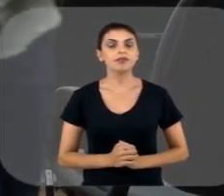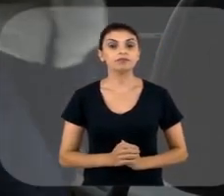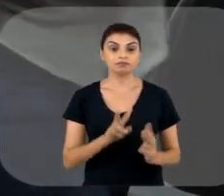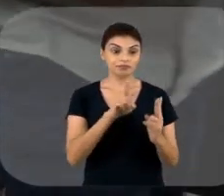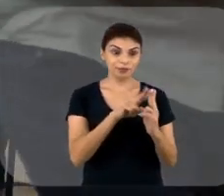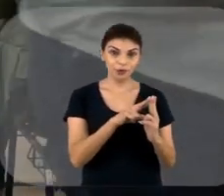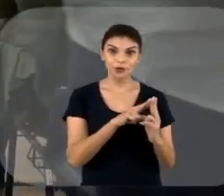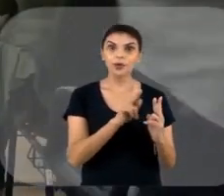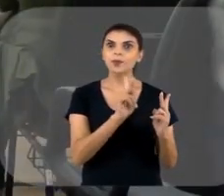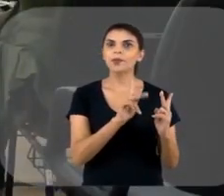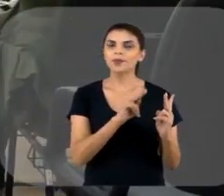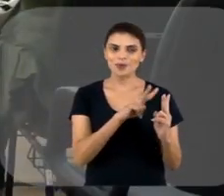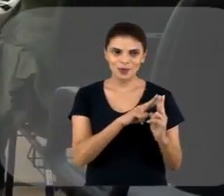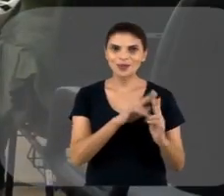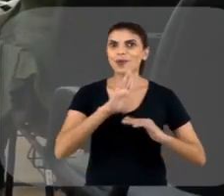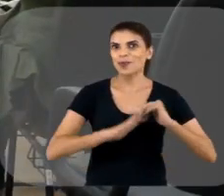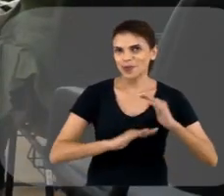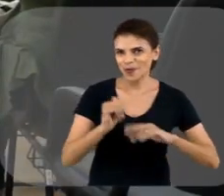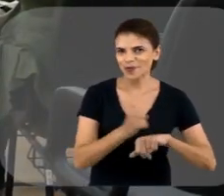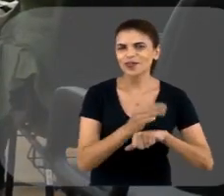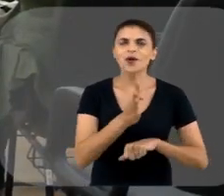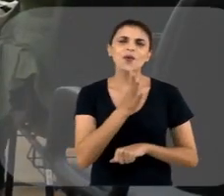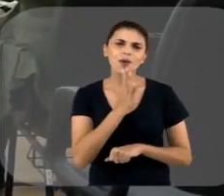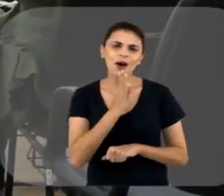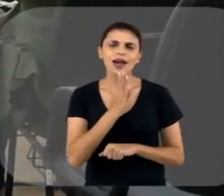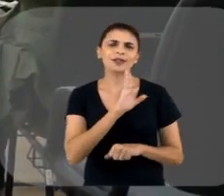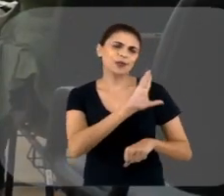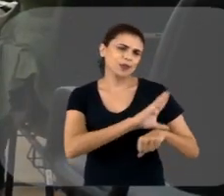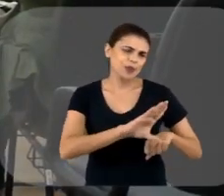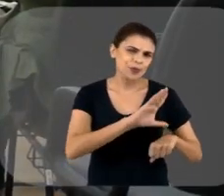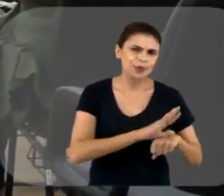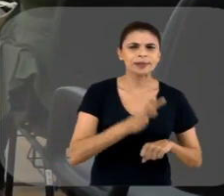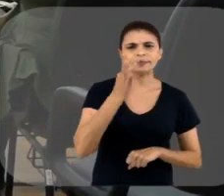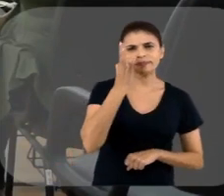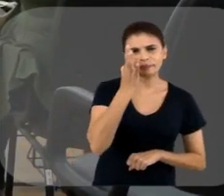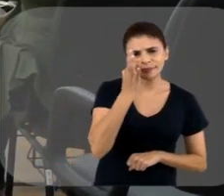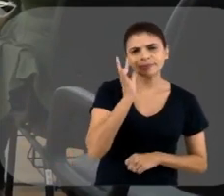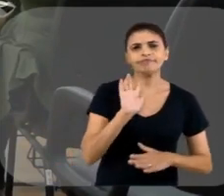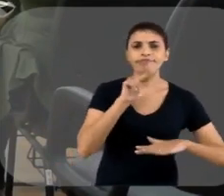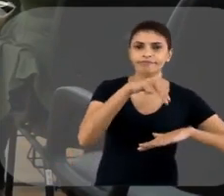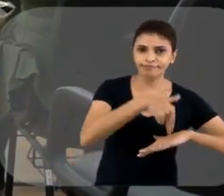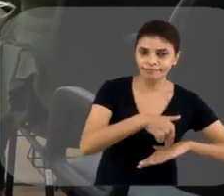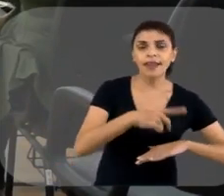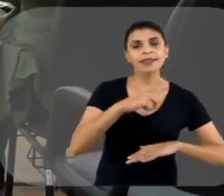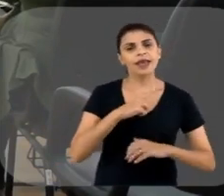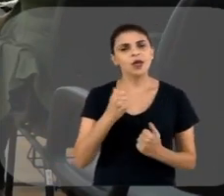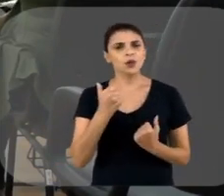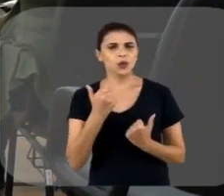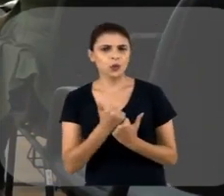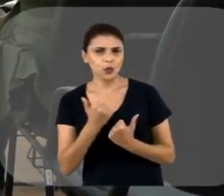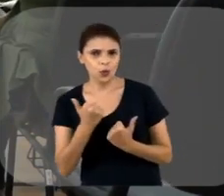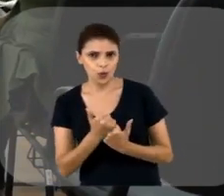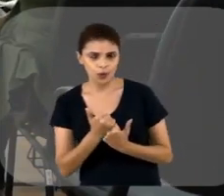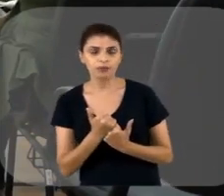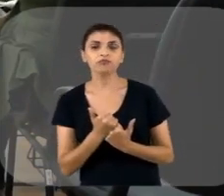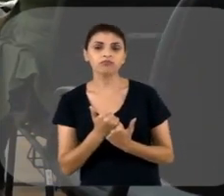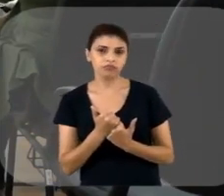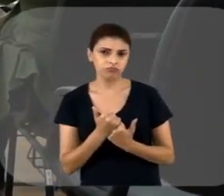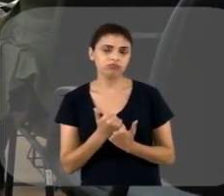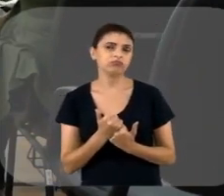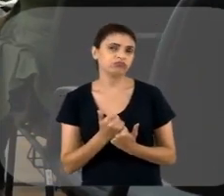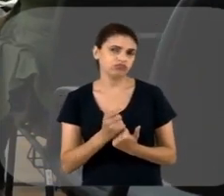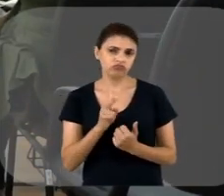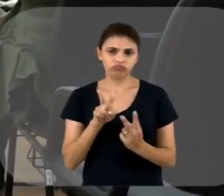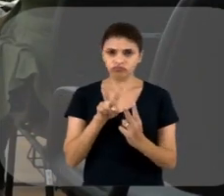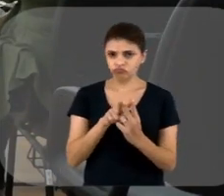né? Elas conhecem, então, esses dois tipos de curso. Que é um curso com tutoria, que